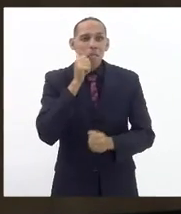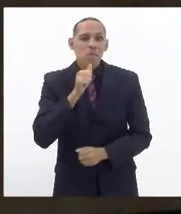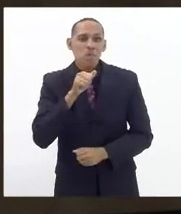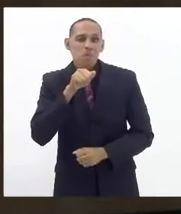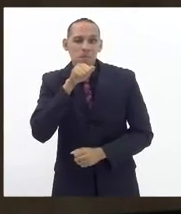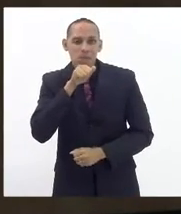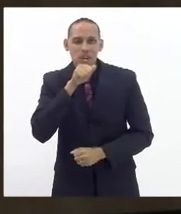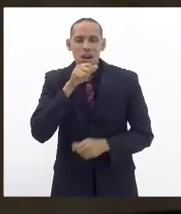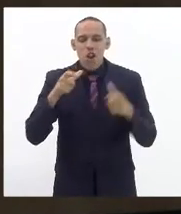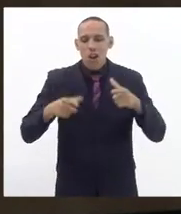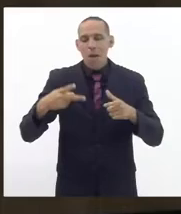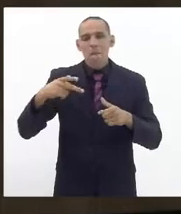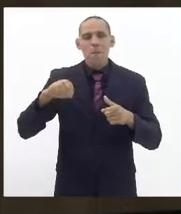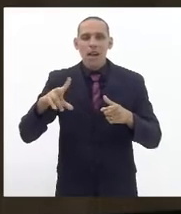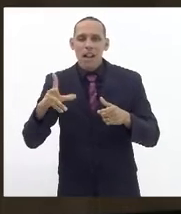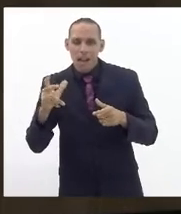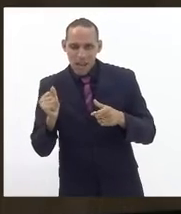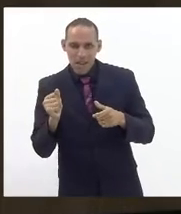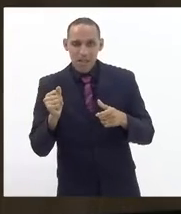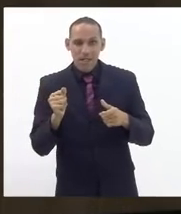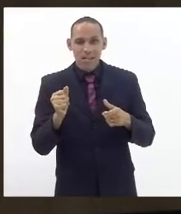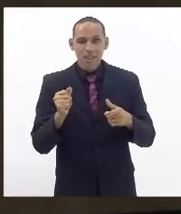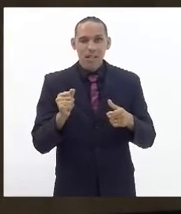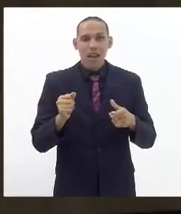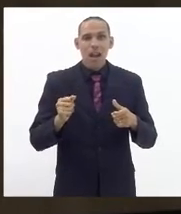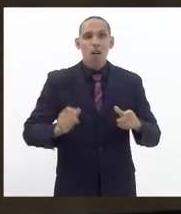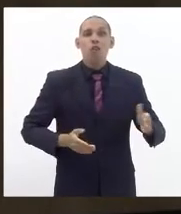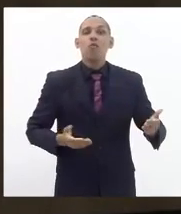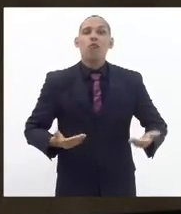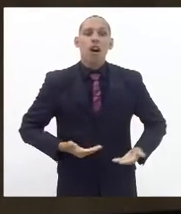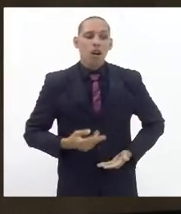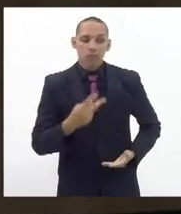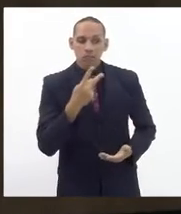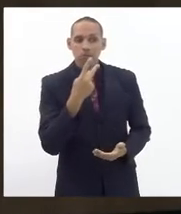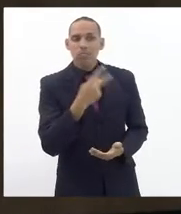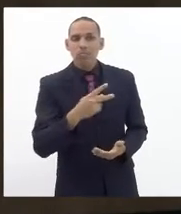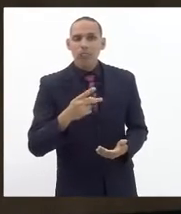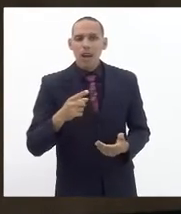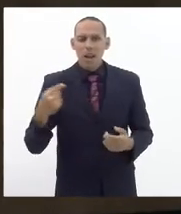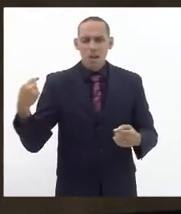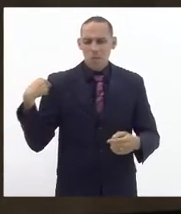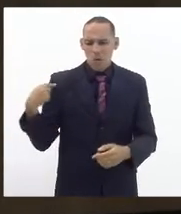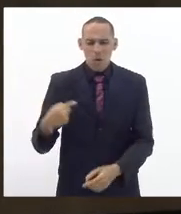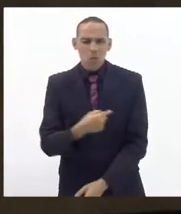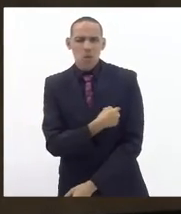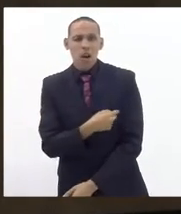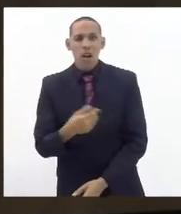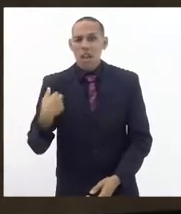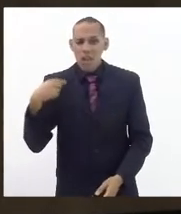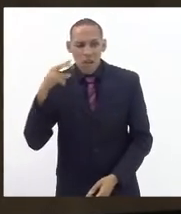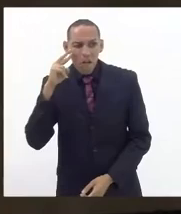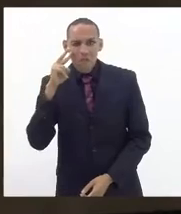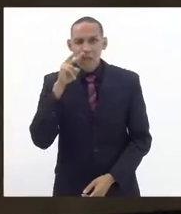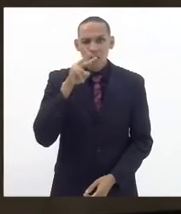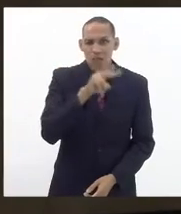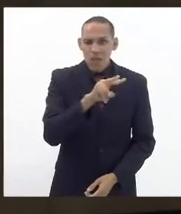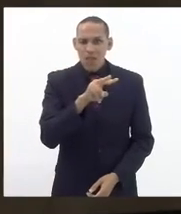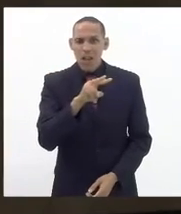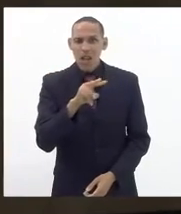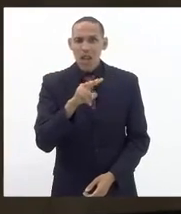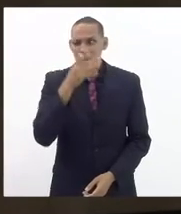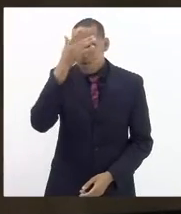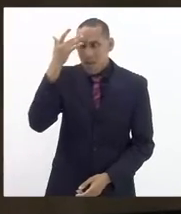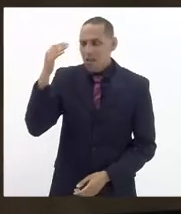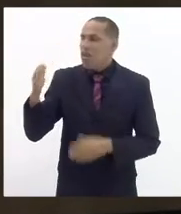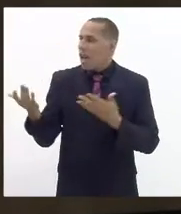trabalha à disposição da deputada Marta Rocha foi atingido, e eu não vejo ninguém aqui levantar e sair em defesa de uma segurança para